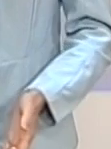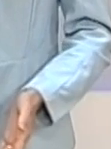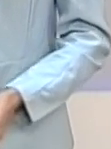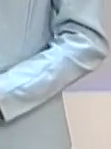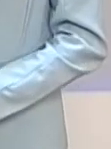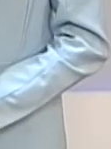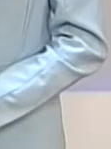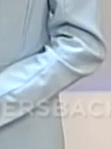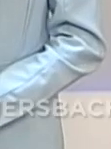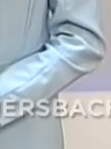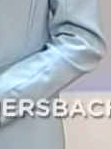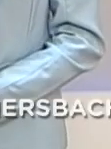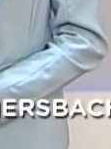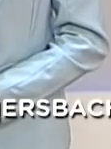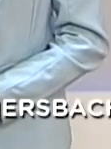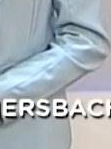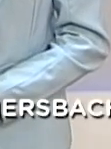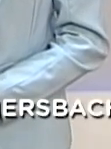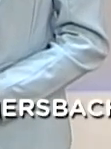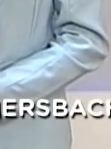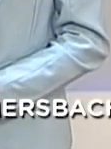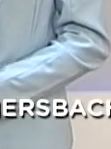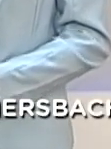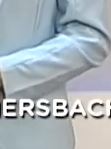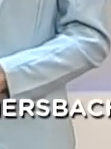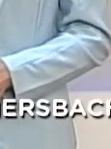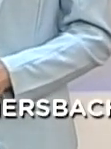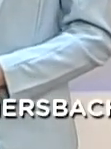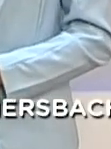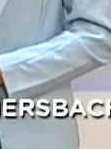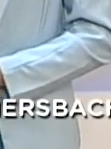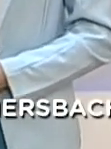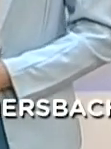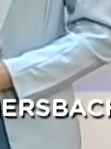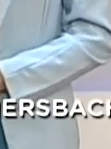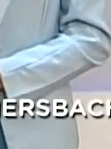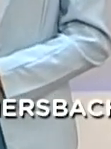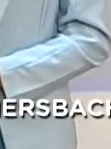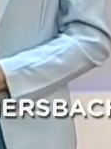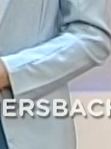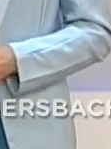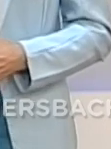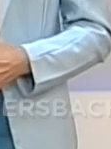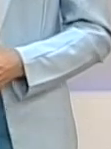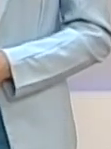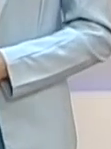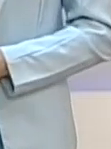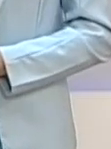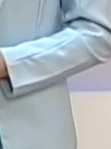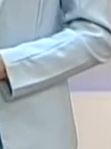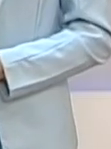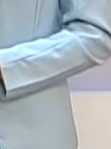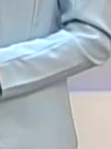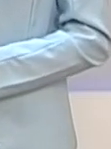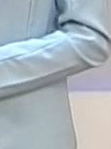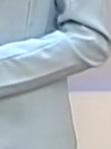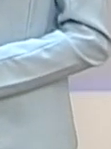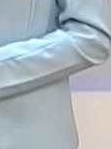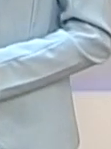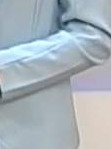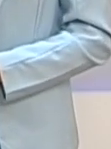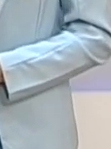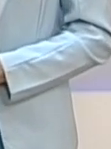Na primeira sessão da semana, 8 projetos de lei, todos de iniciativa parlamentar, receberam aprovação do